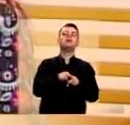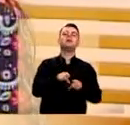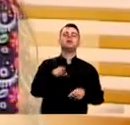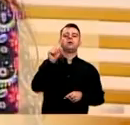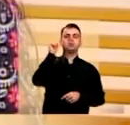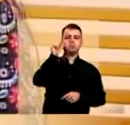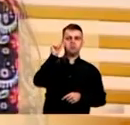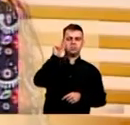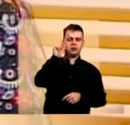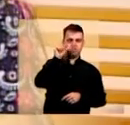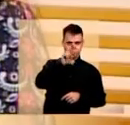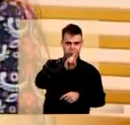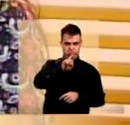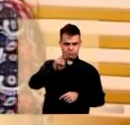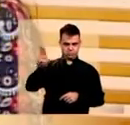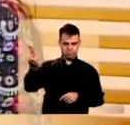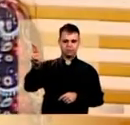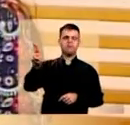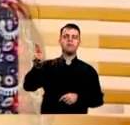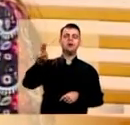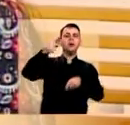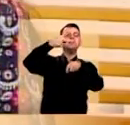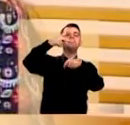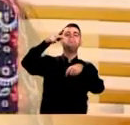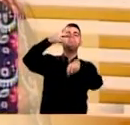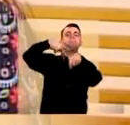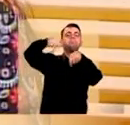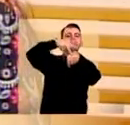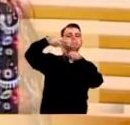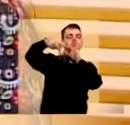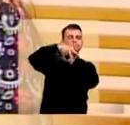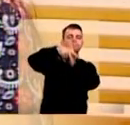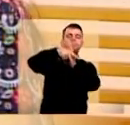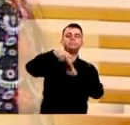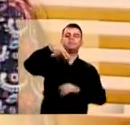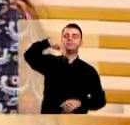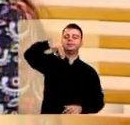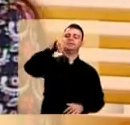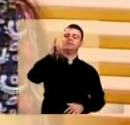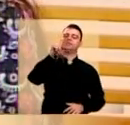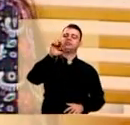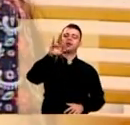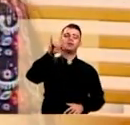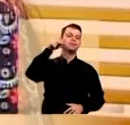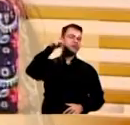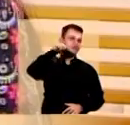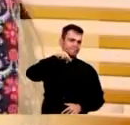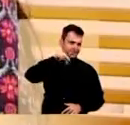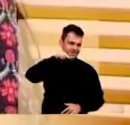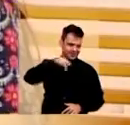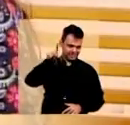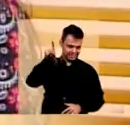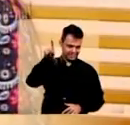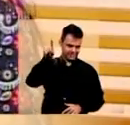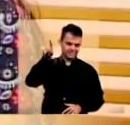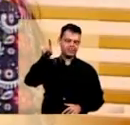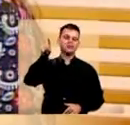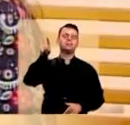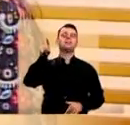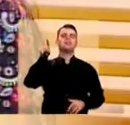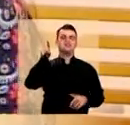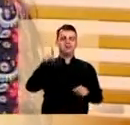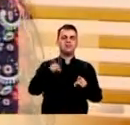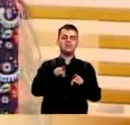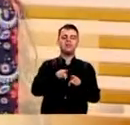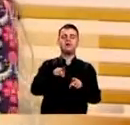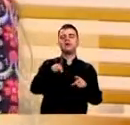Ngozi Adichie, que é maravilhosa, nigeriana. Tem o livro Americana, que é um livro excelente, e